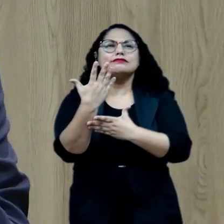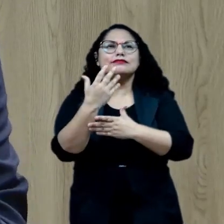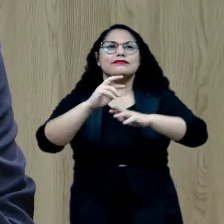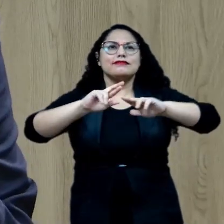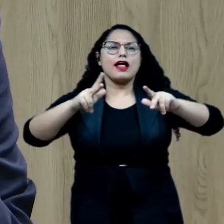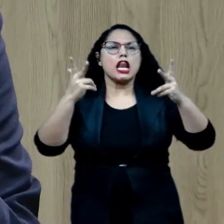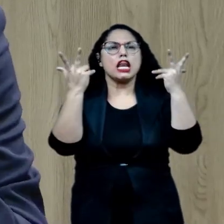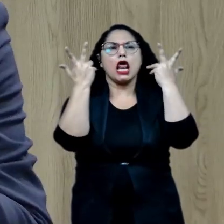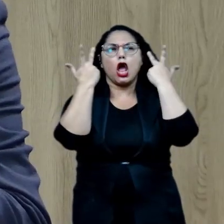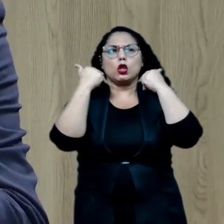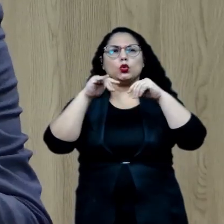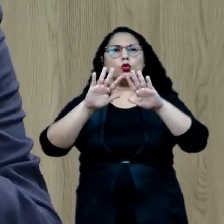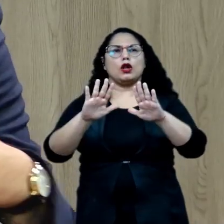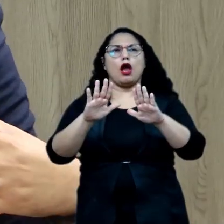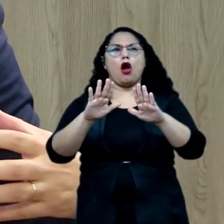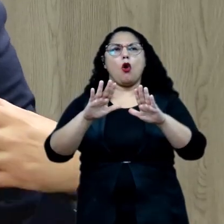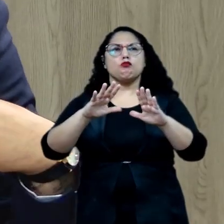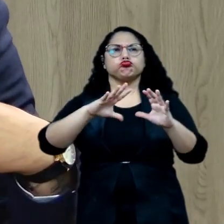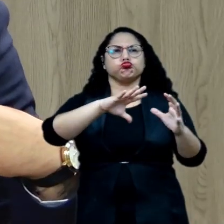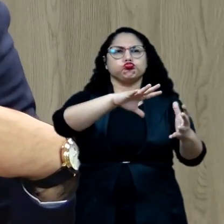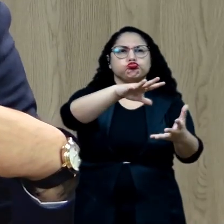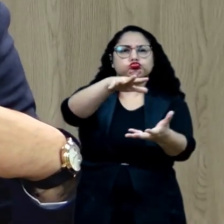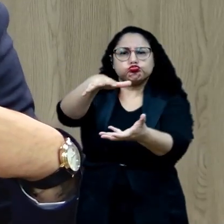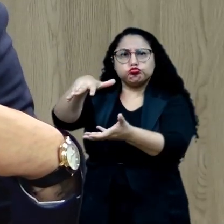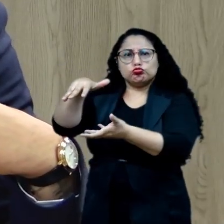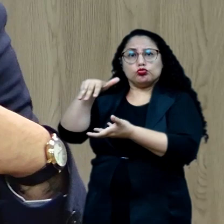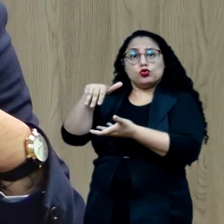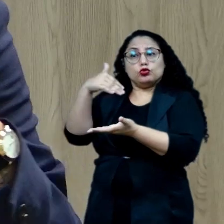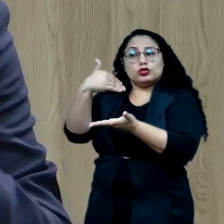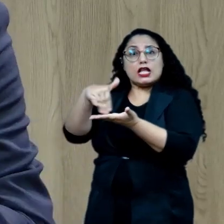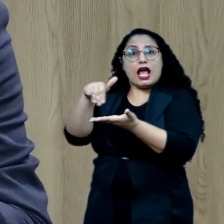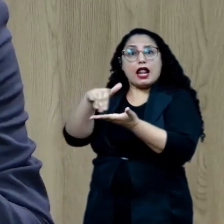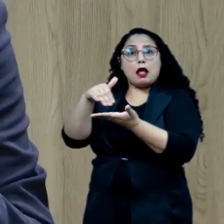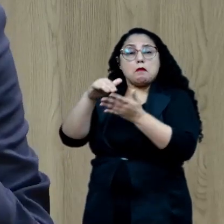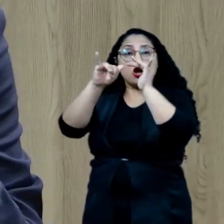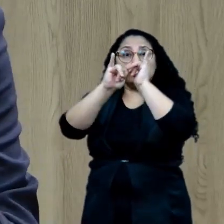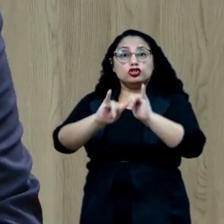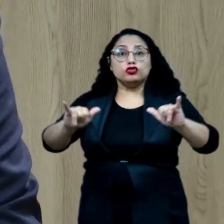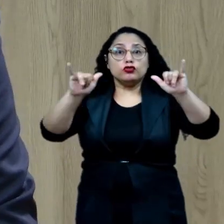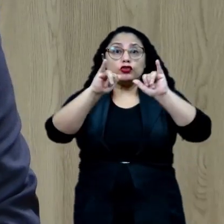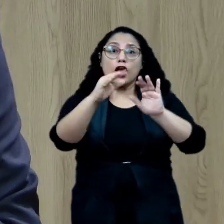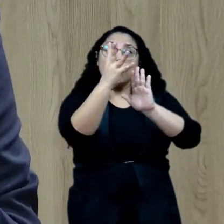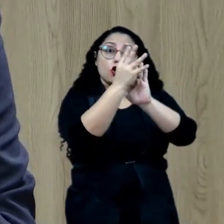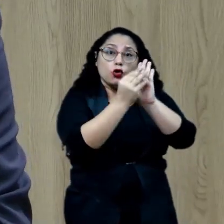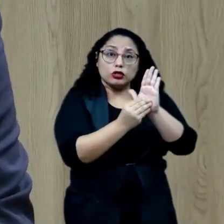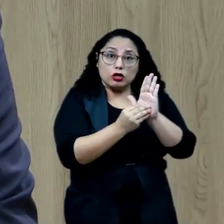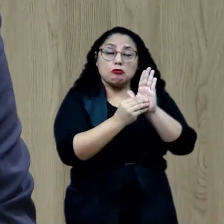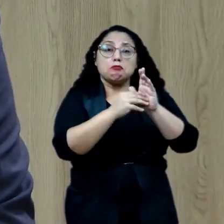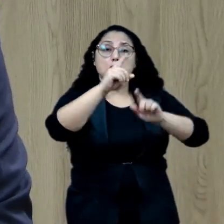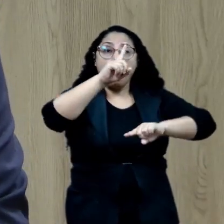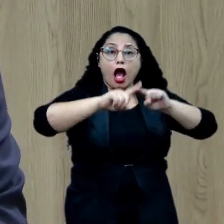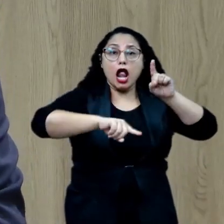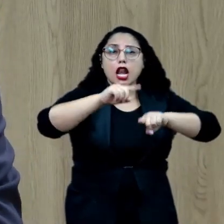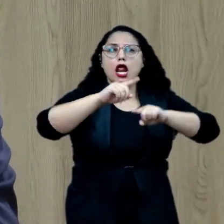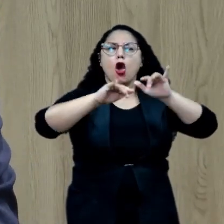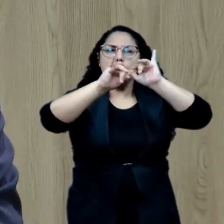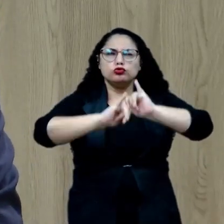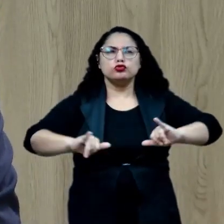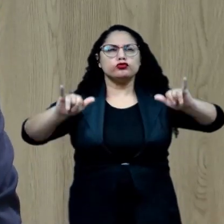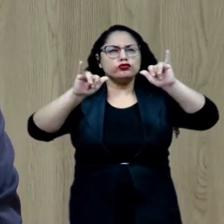muito naturalmente, um ecossistema secretarial para divulgar conteúdo, divulgar material,